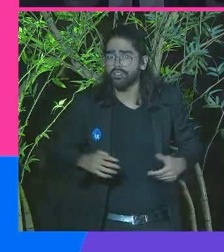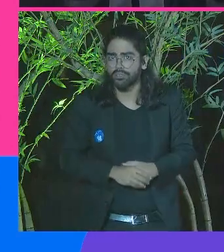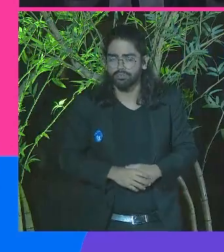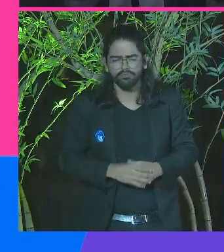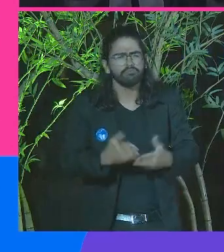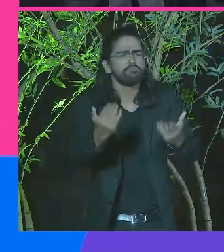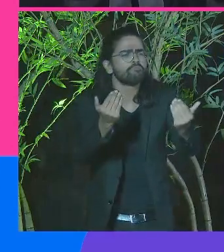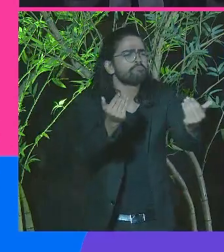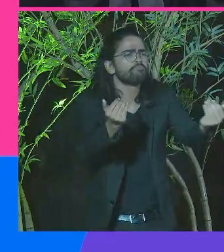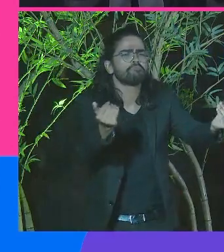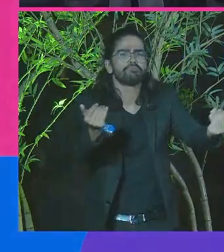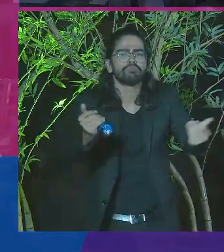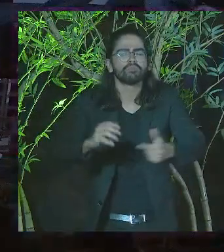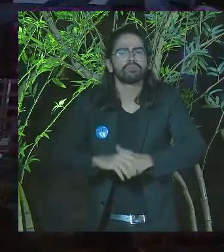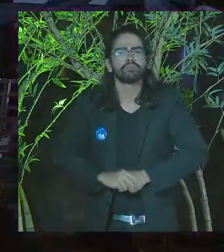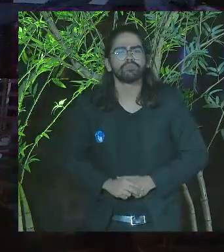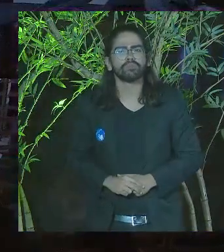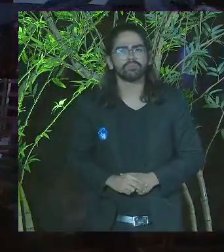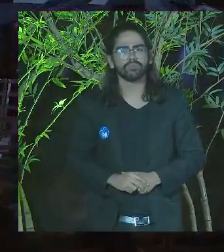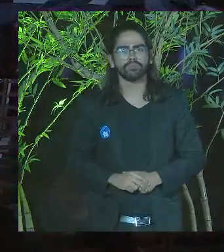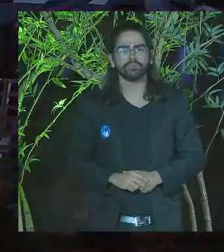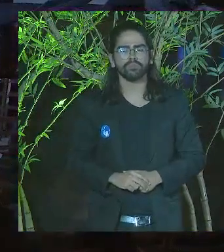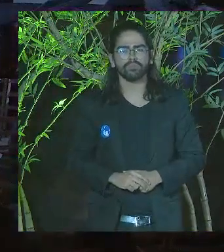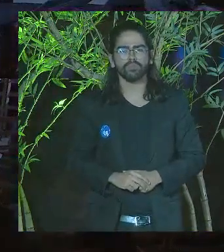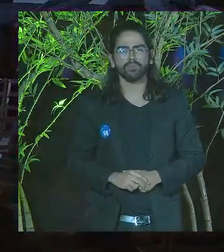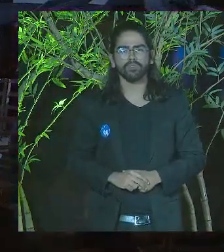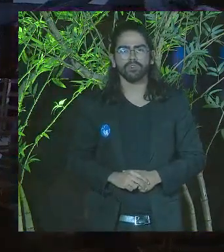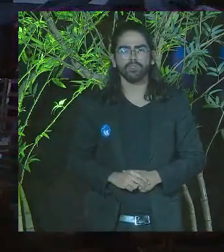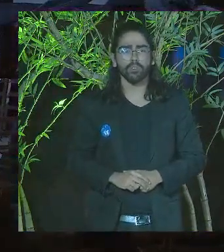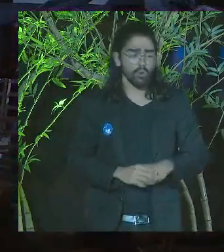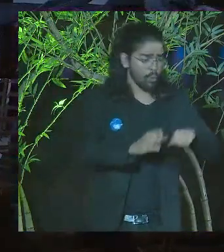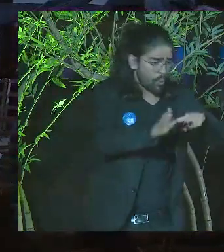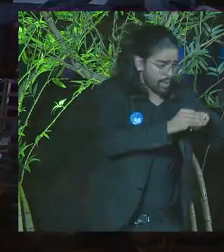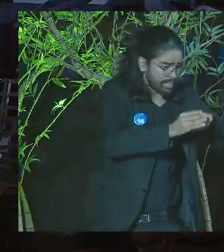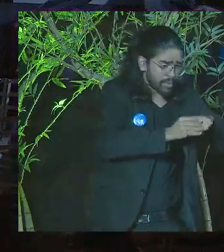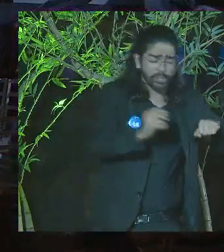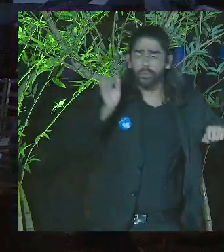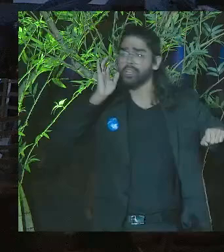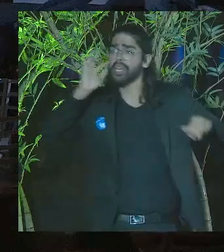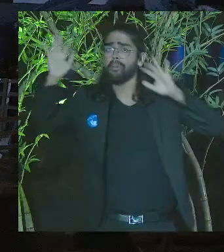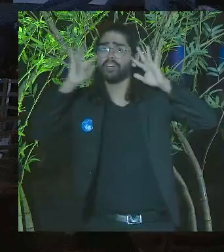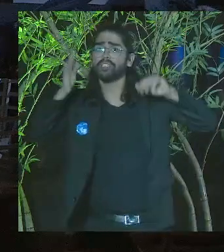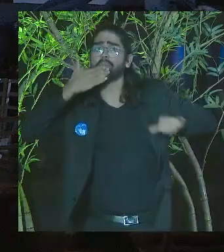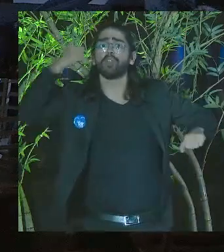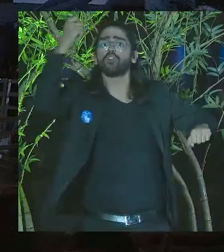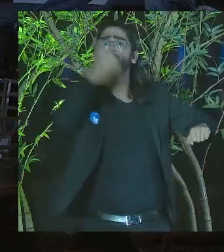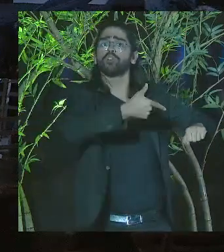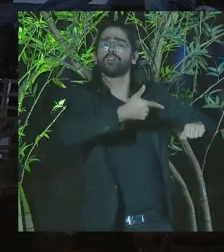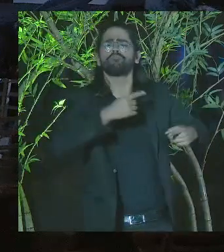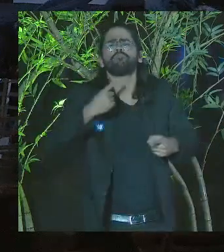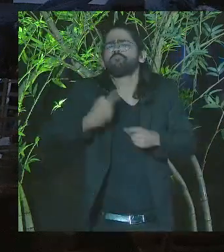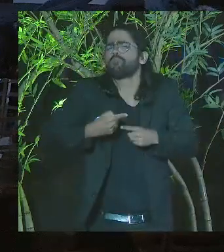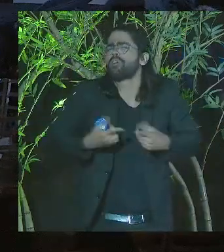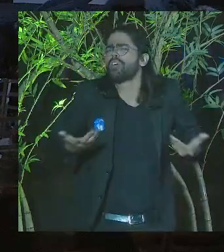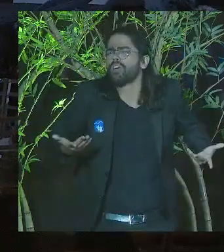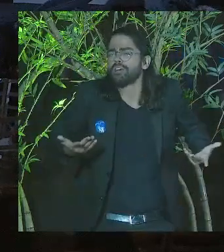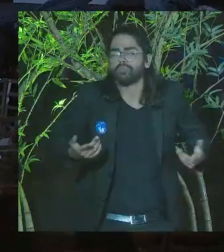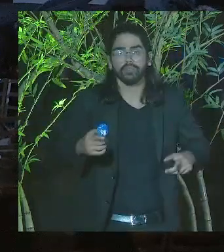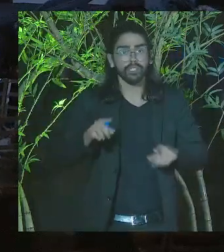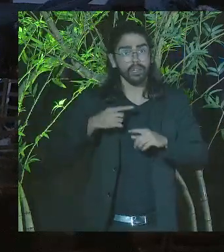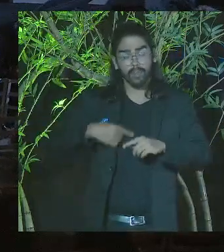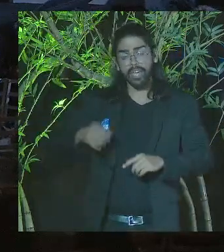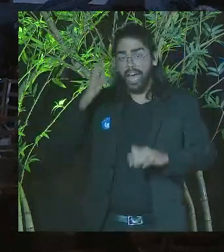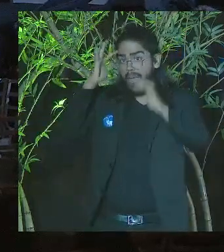Conversem comigo. Por que a imaginação é melhor que o conhecimento? E por que a imaginação é uma tecnologia